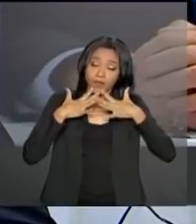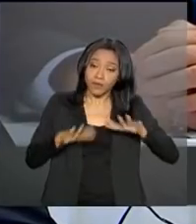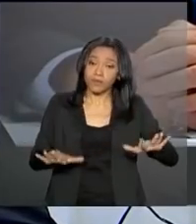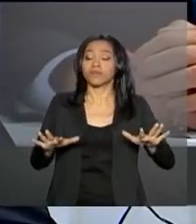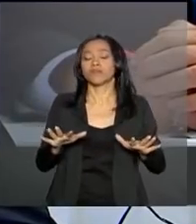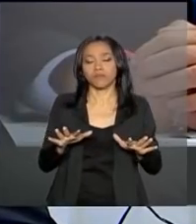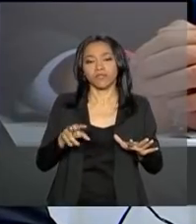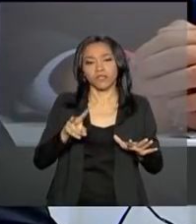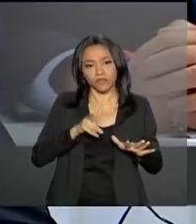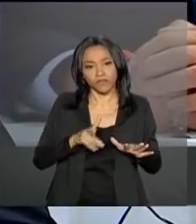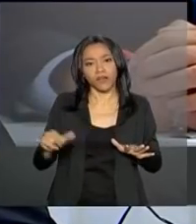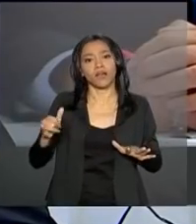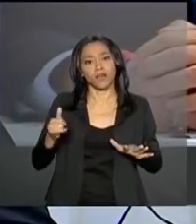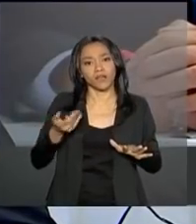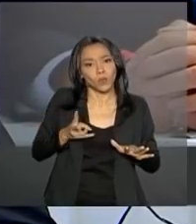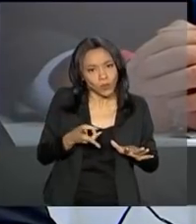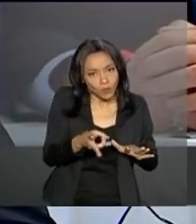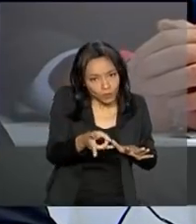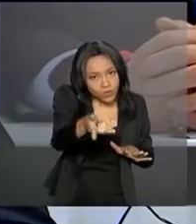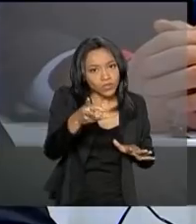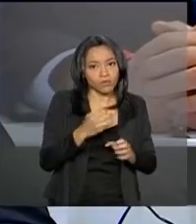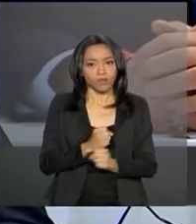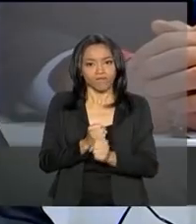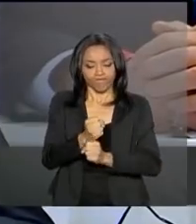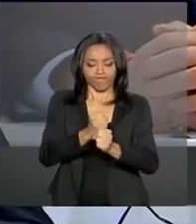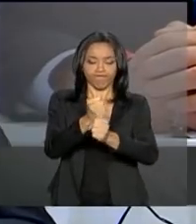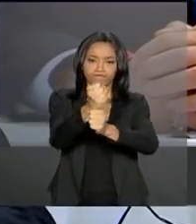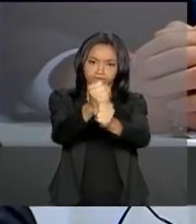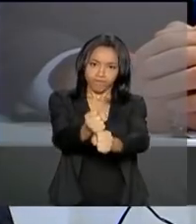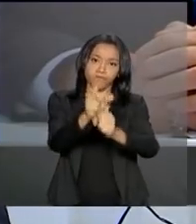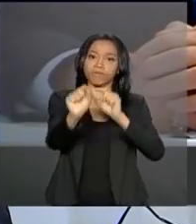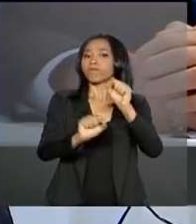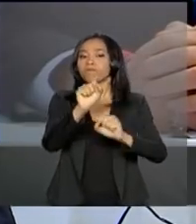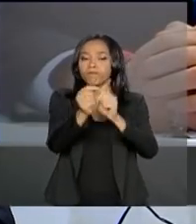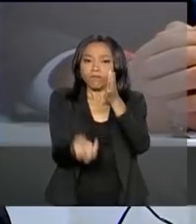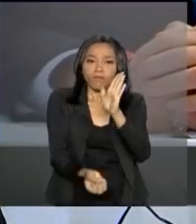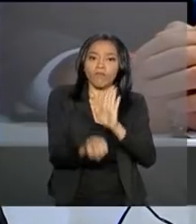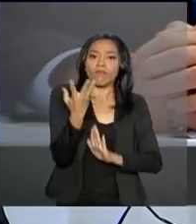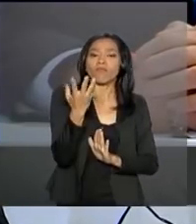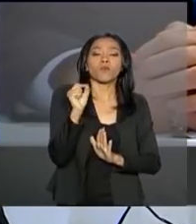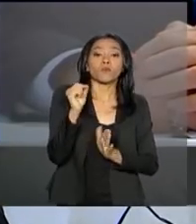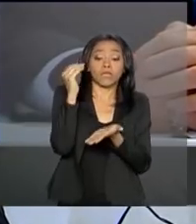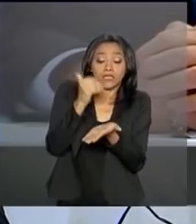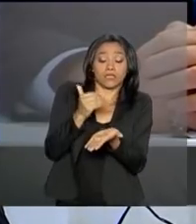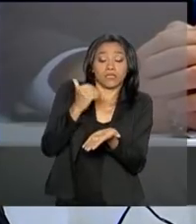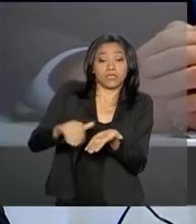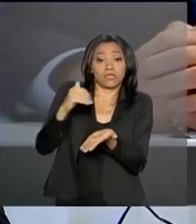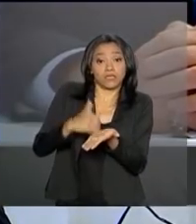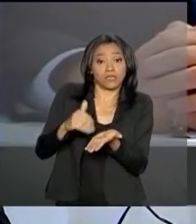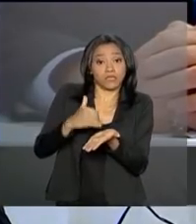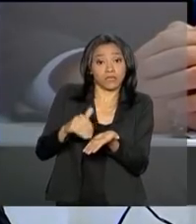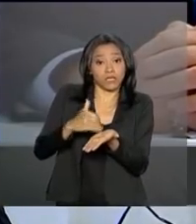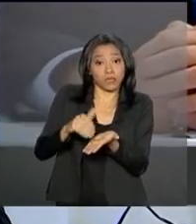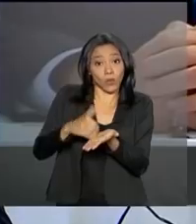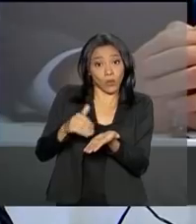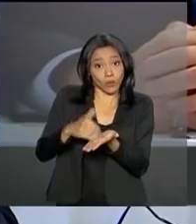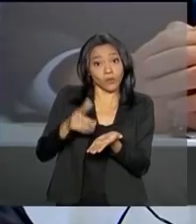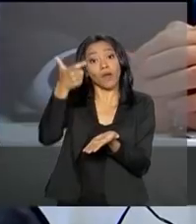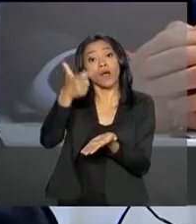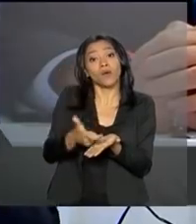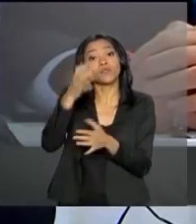ganhar renovado o ímpeto nos próximos anos com a instalação do escritório regional para as américas em